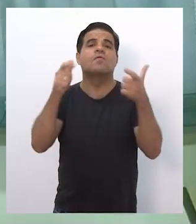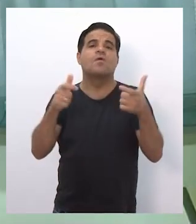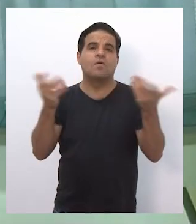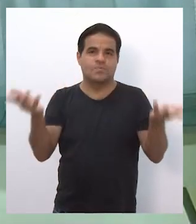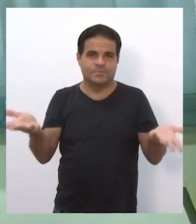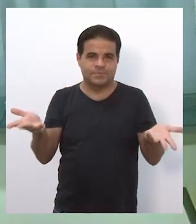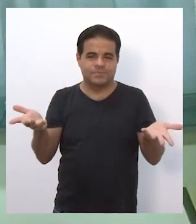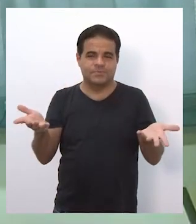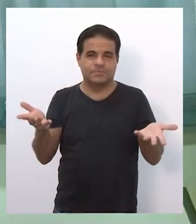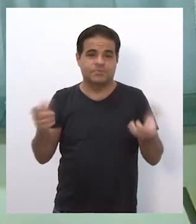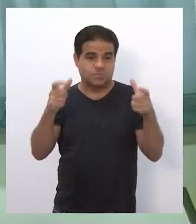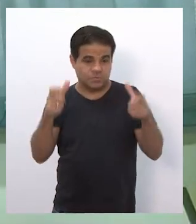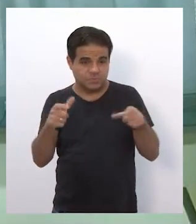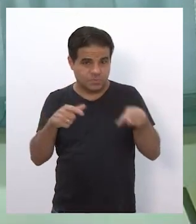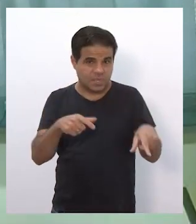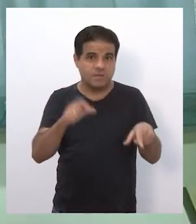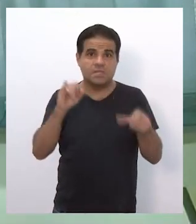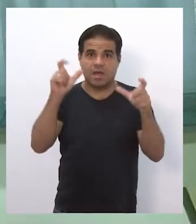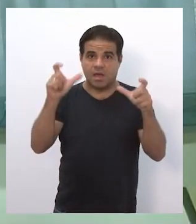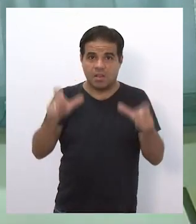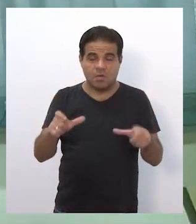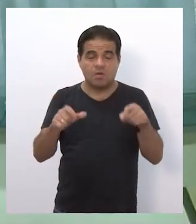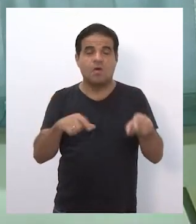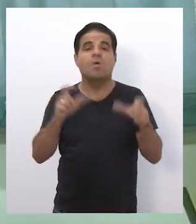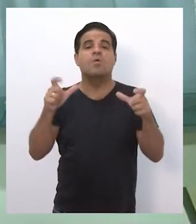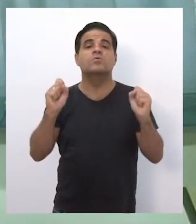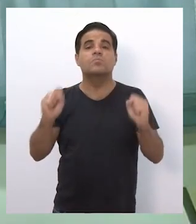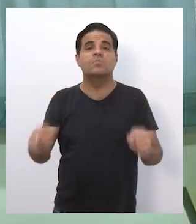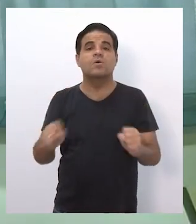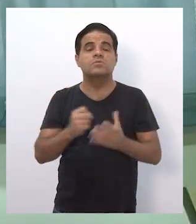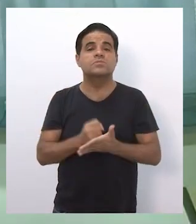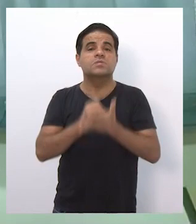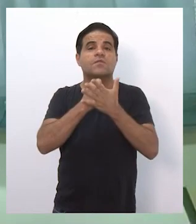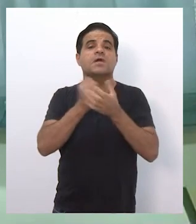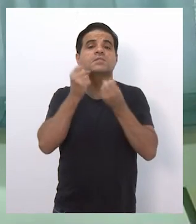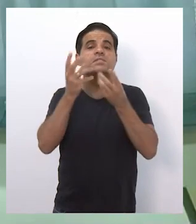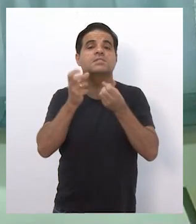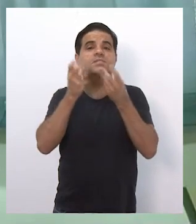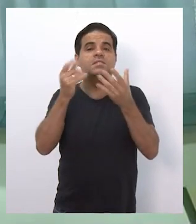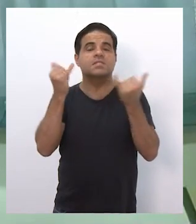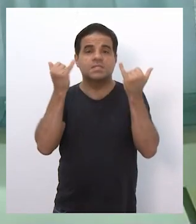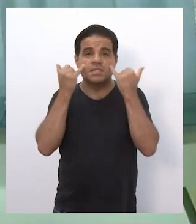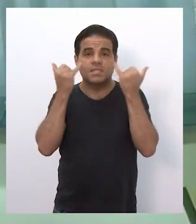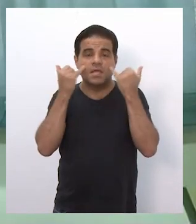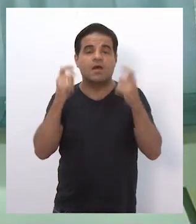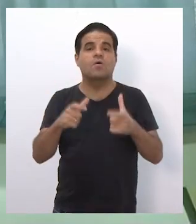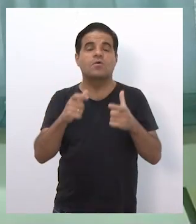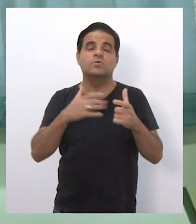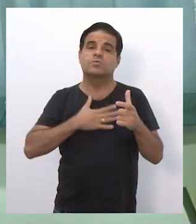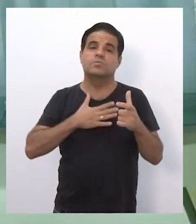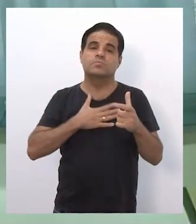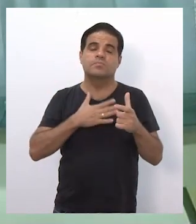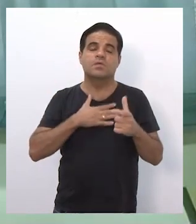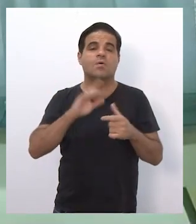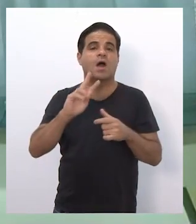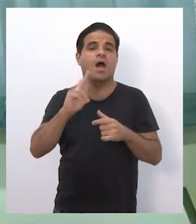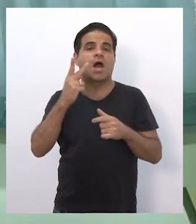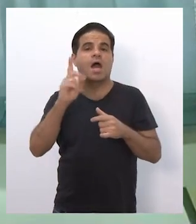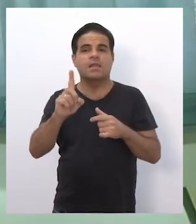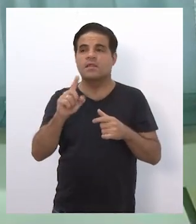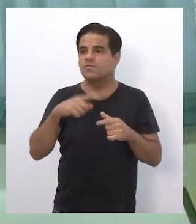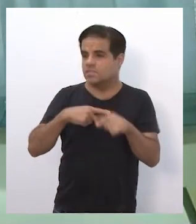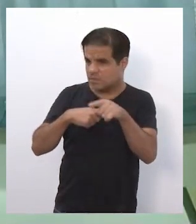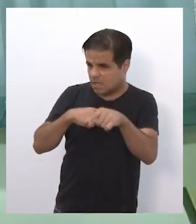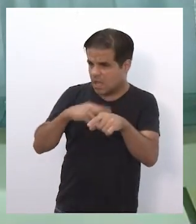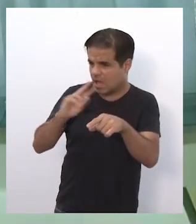né? Localmente? Bom, se é localmente, onde eu posso salvar esses dados? Eu posso salvar os dados no meu HD. Felipe, você tem um